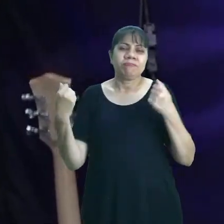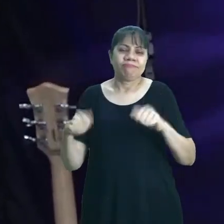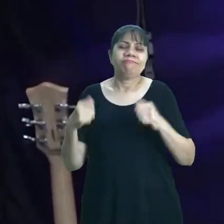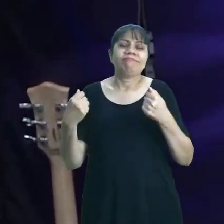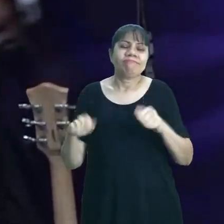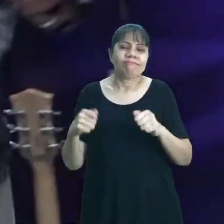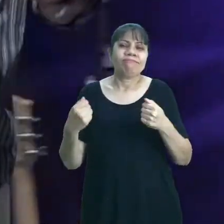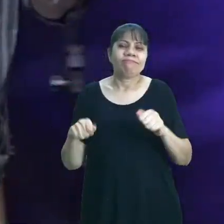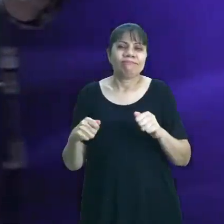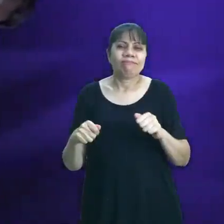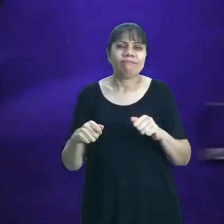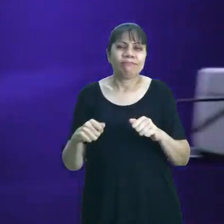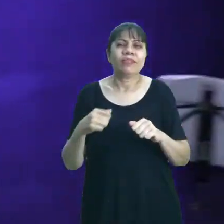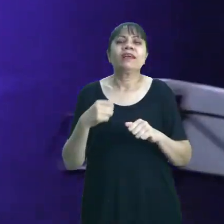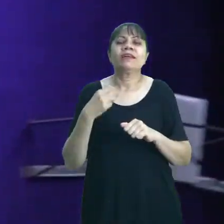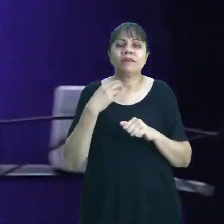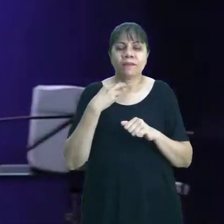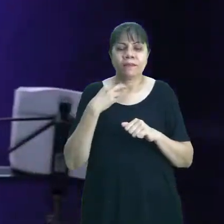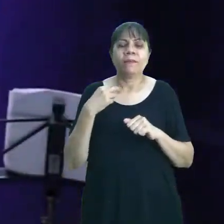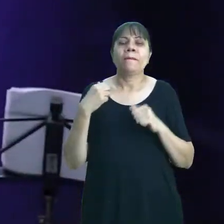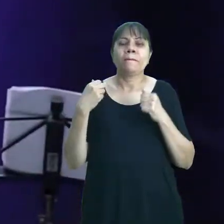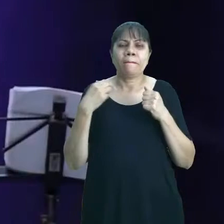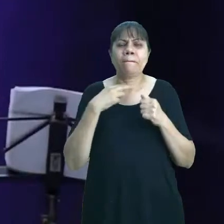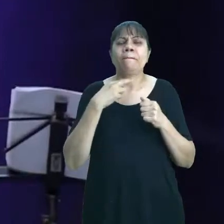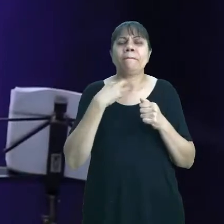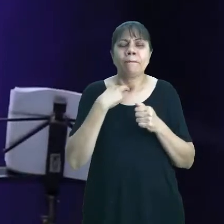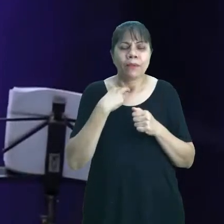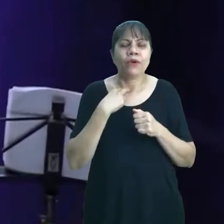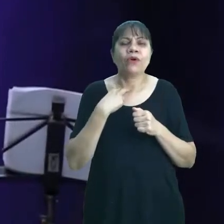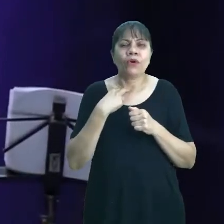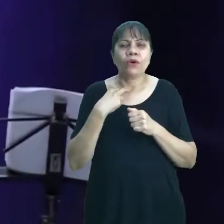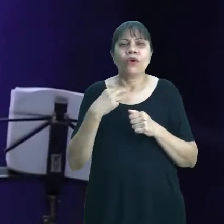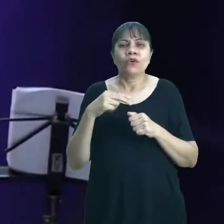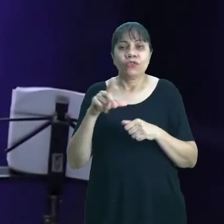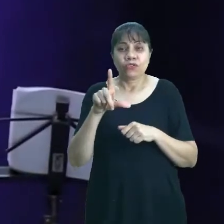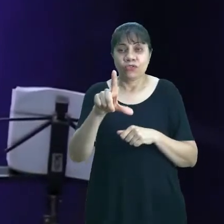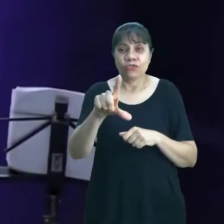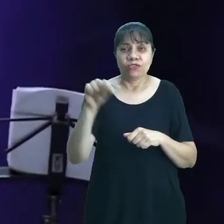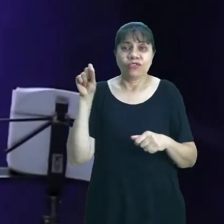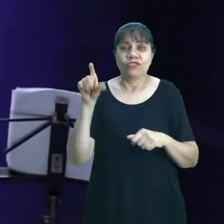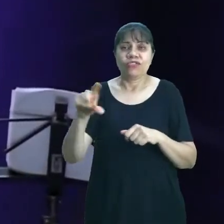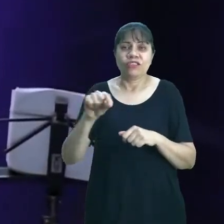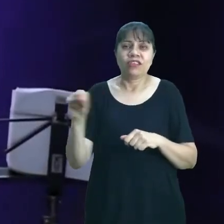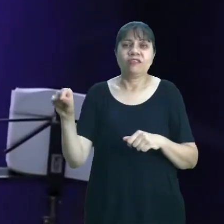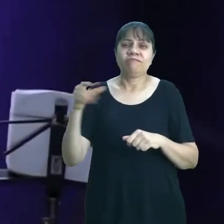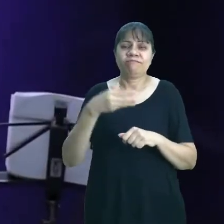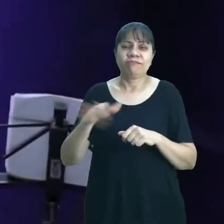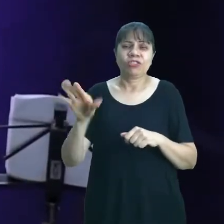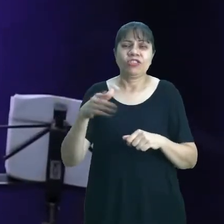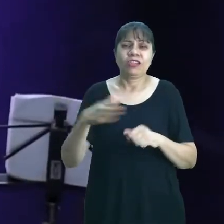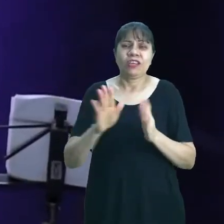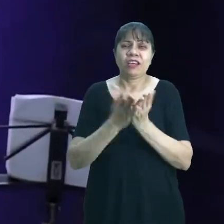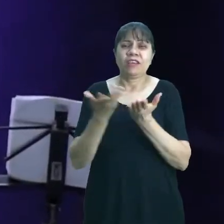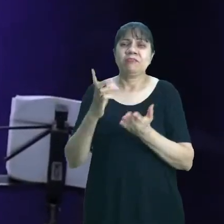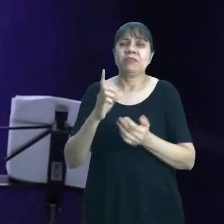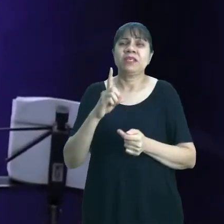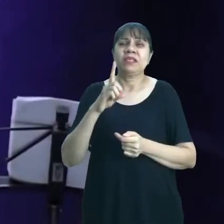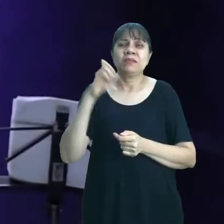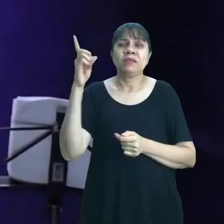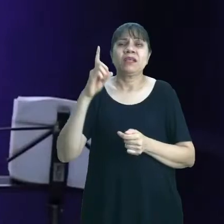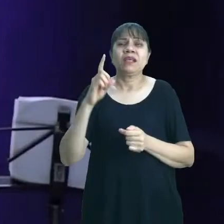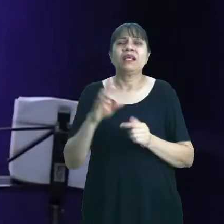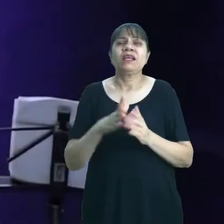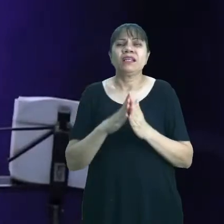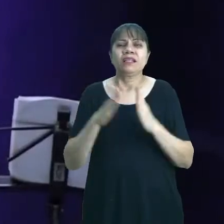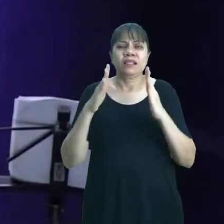Podem tirar a Bíblia das escolas públicas como estão fazendo. das bibliotecas públicas, como já